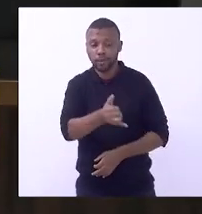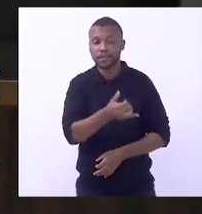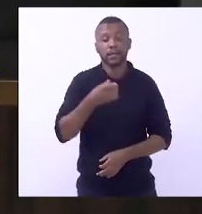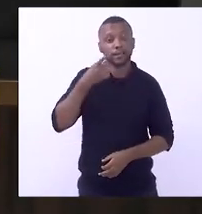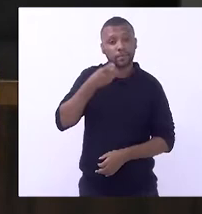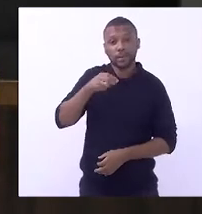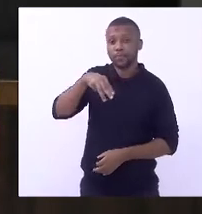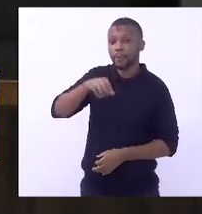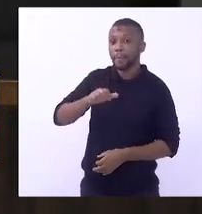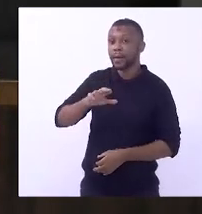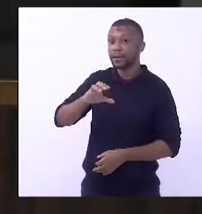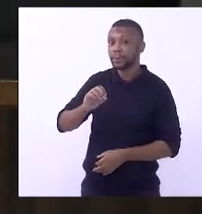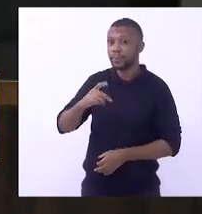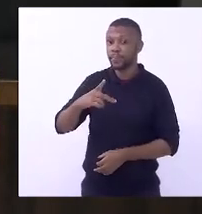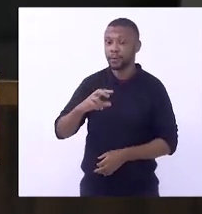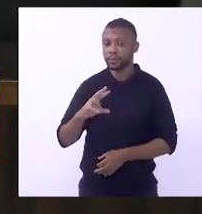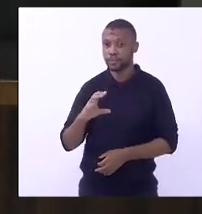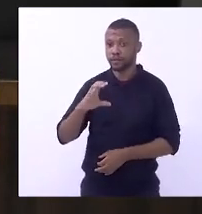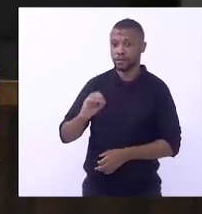Pacheco.